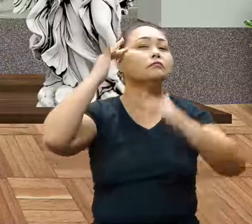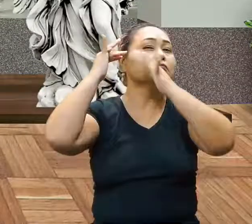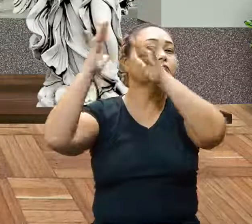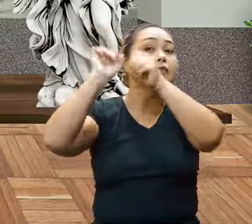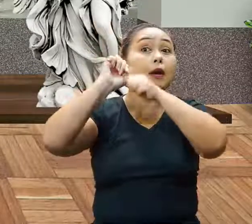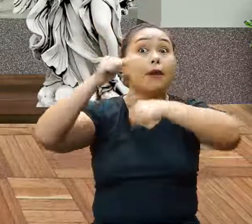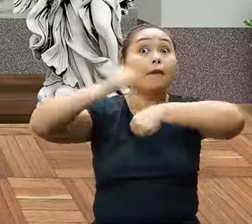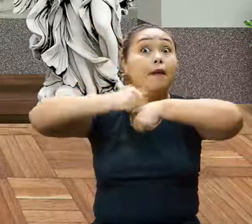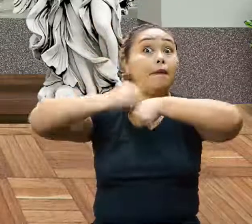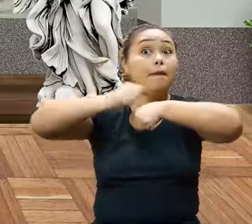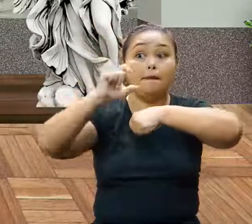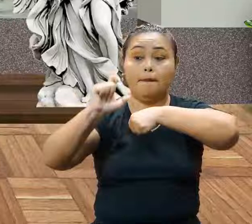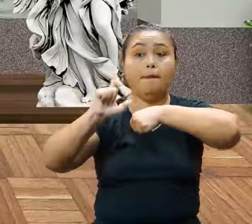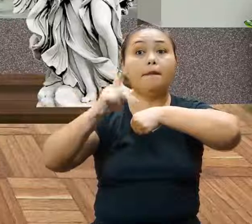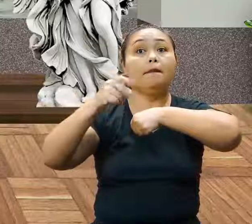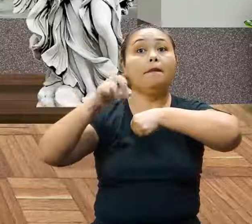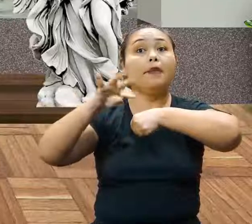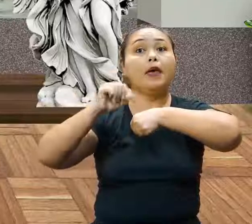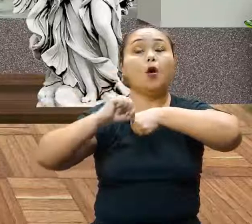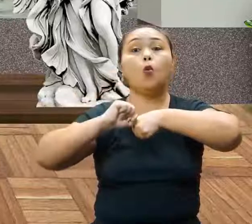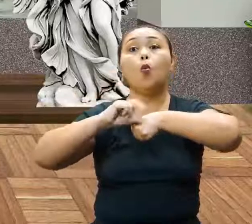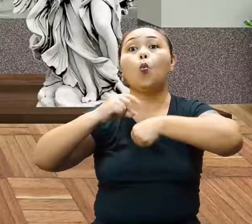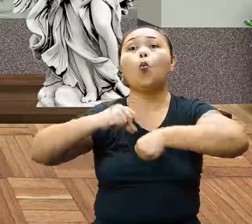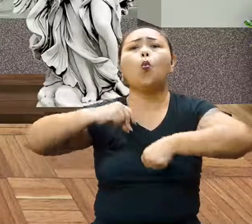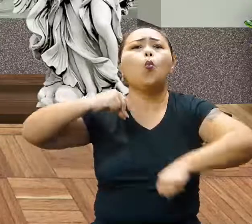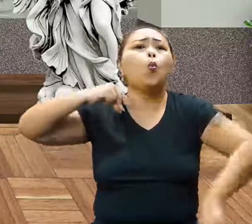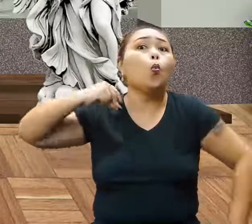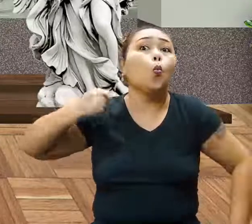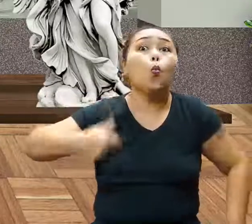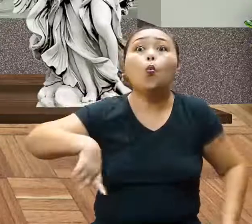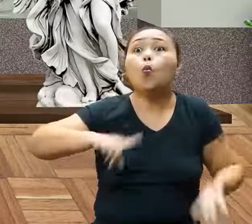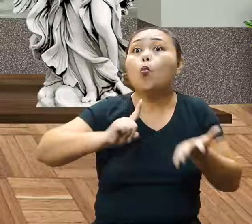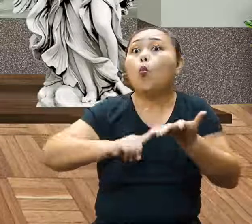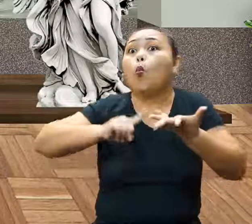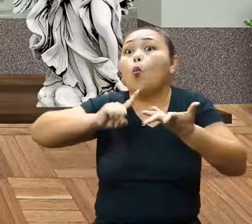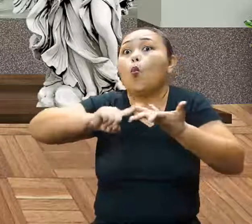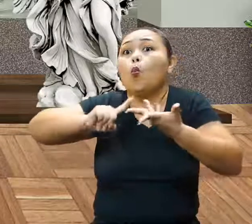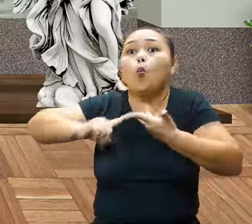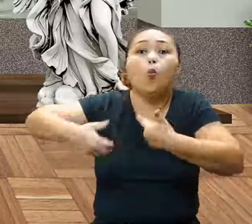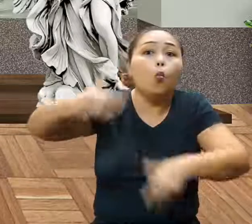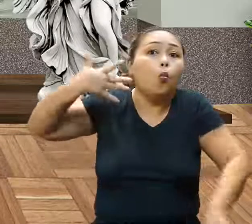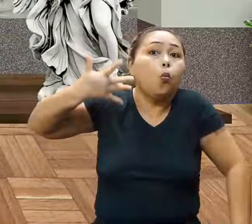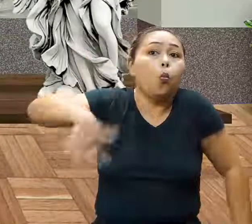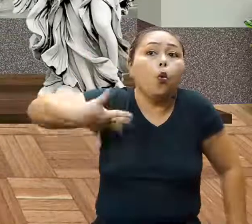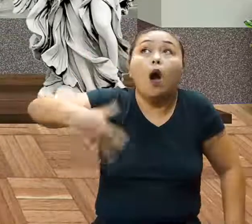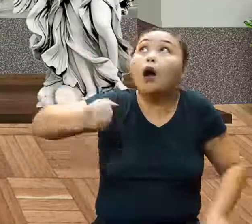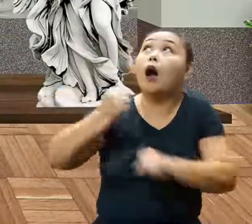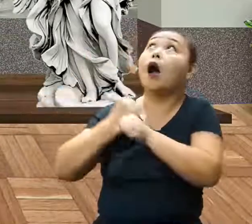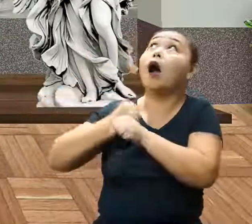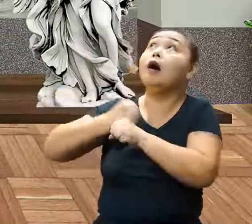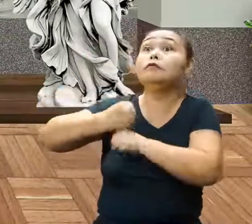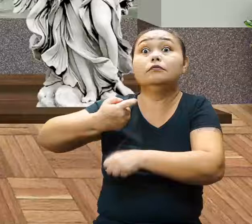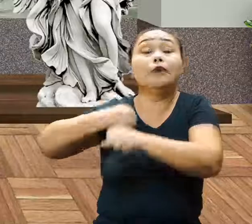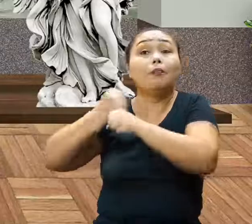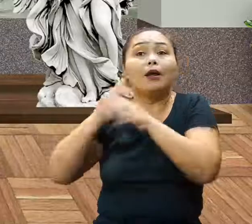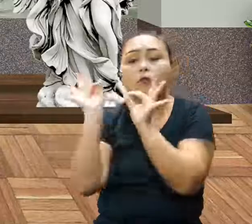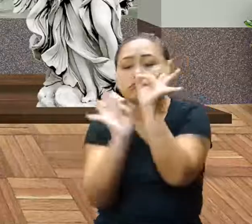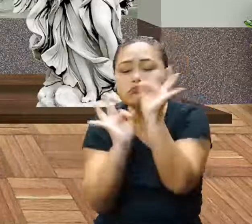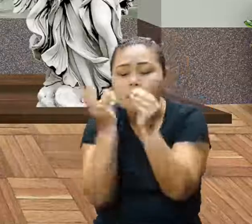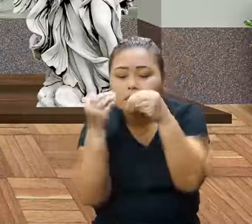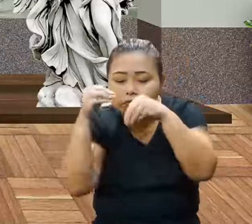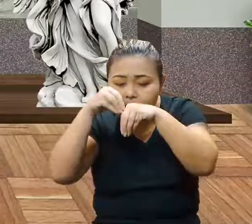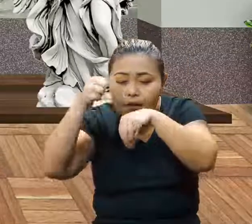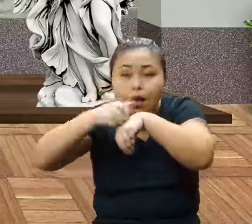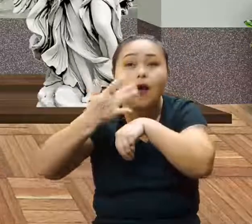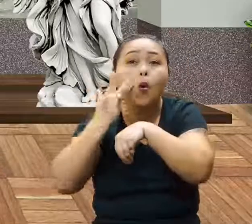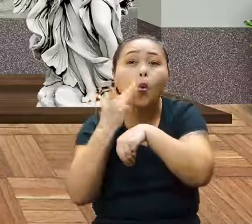pepita. Quantos milhões de anos foi preciso para formar uma pepita? Ah, mas o cara